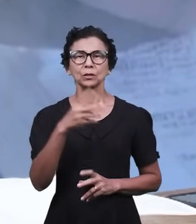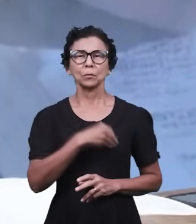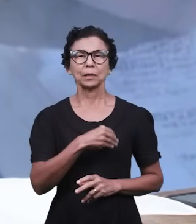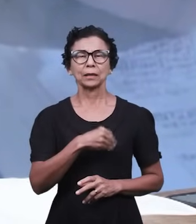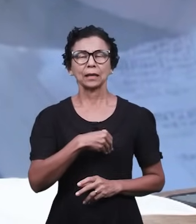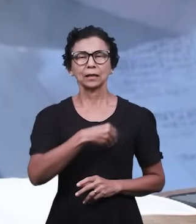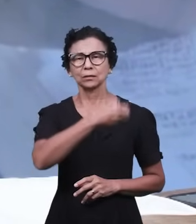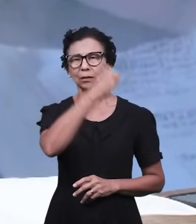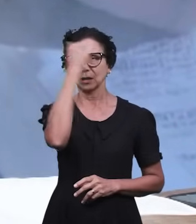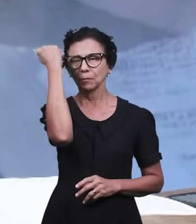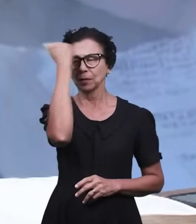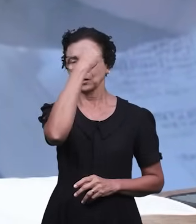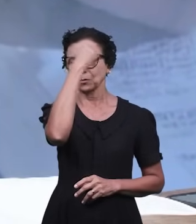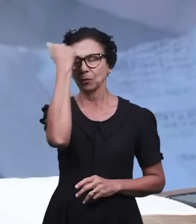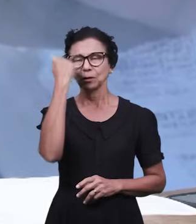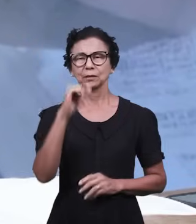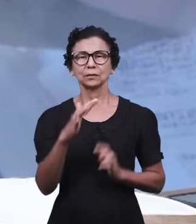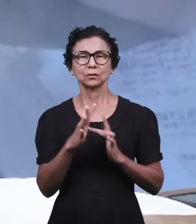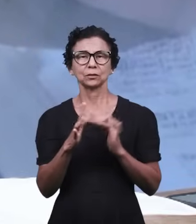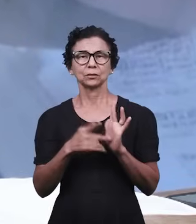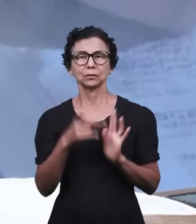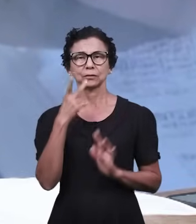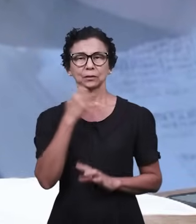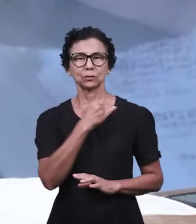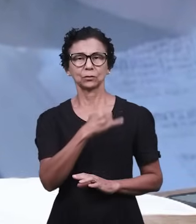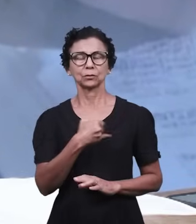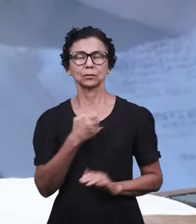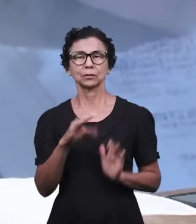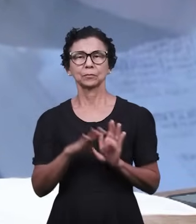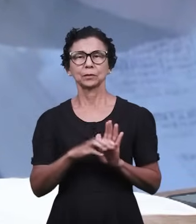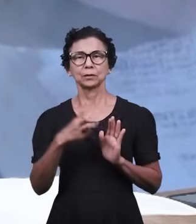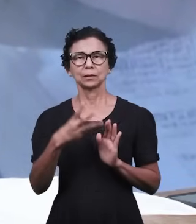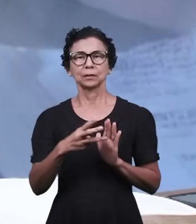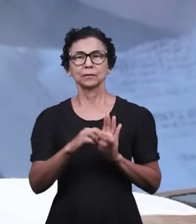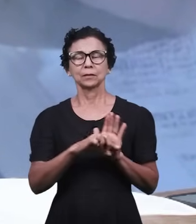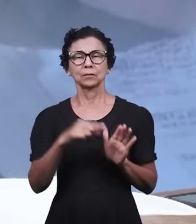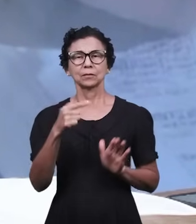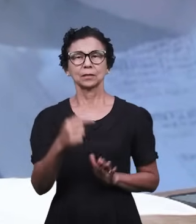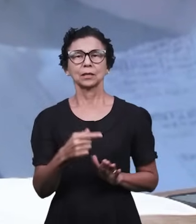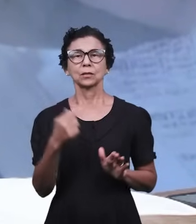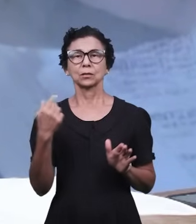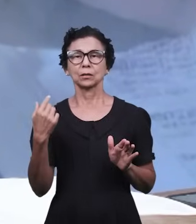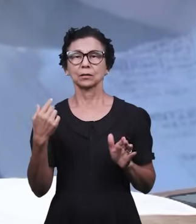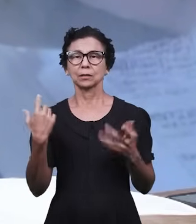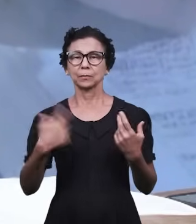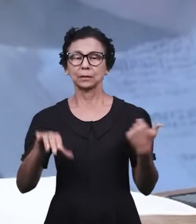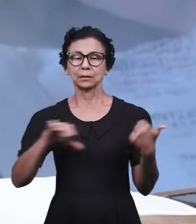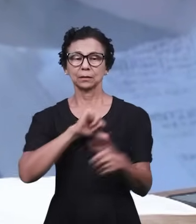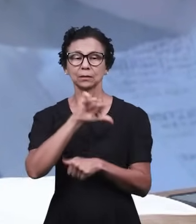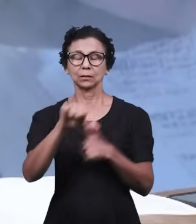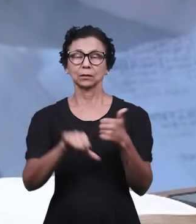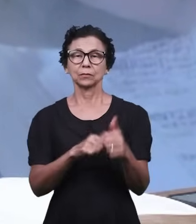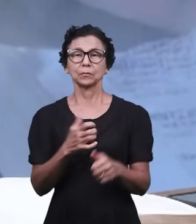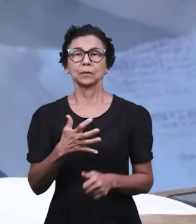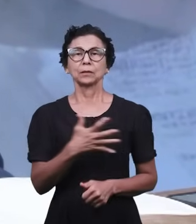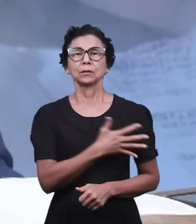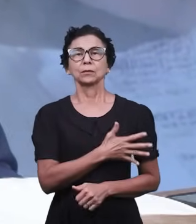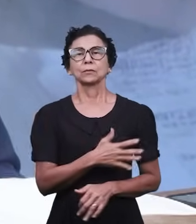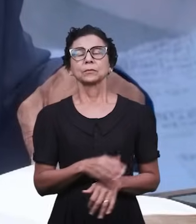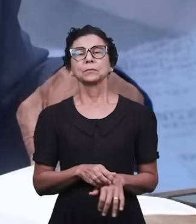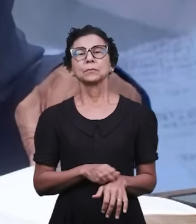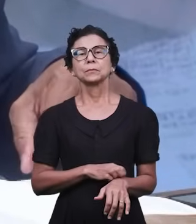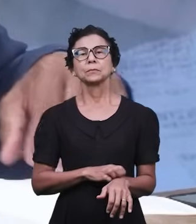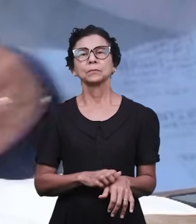vida. E Jesus falou, né, em João 3,7, necessário vos é nascer de novo. E ele falou também uma coisa interessante aqui, em